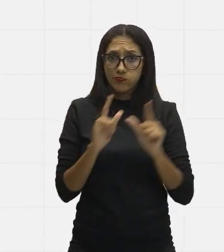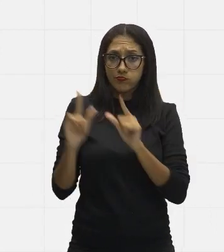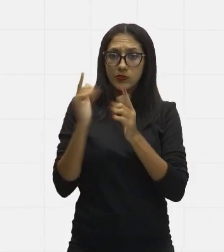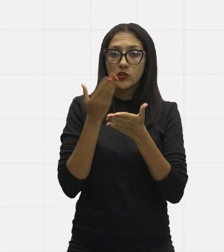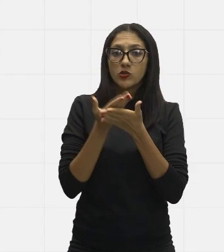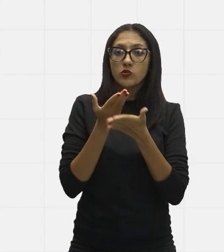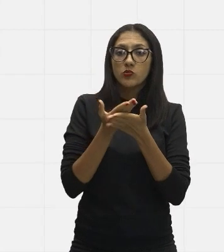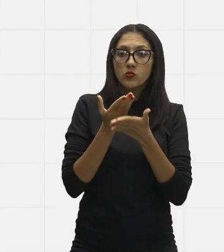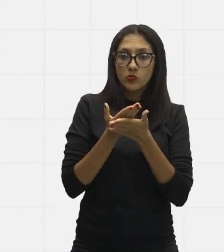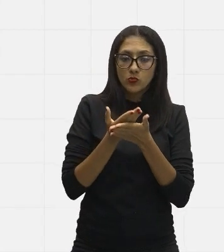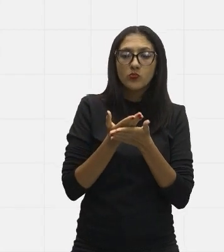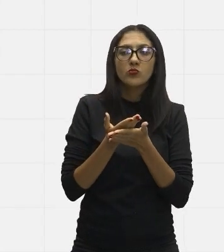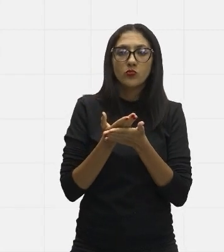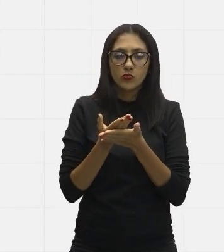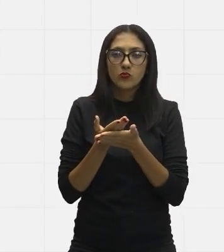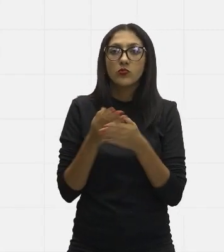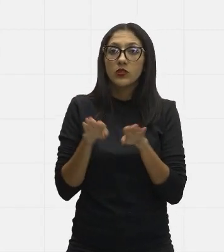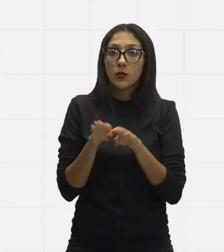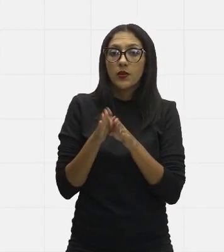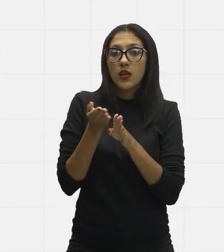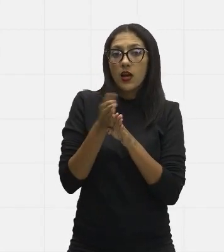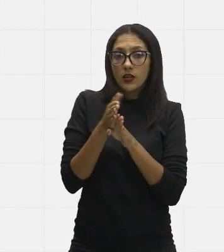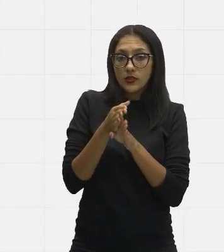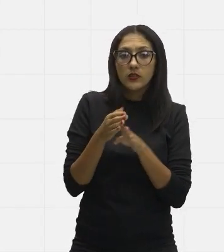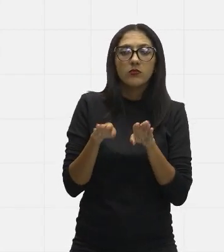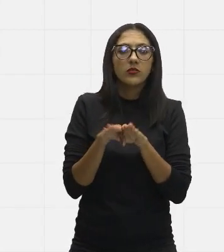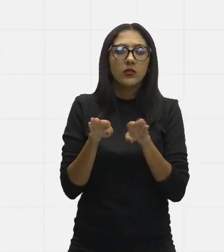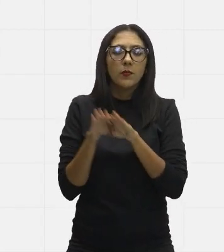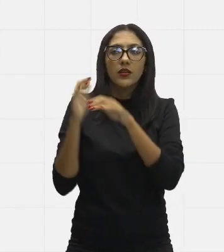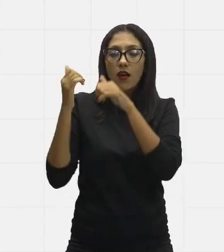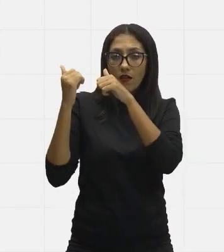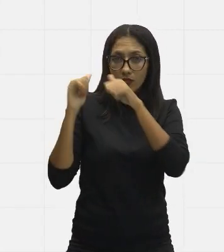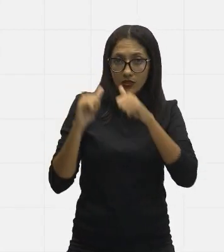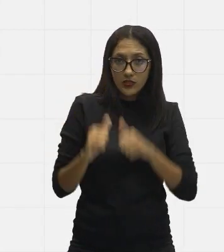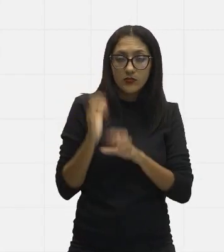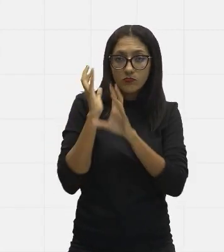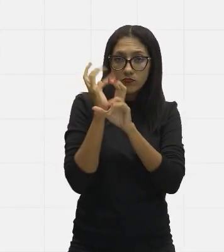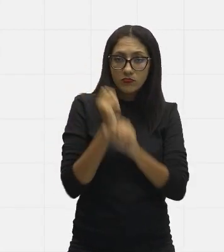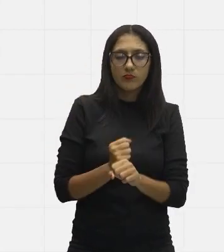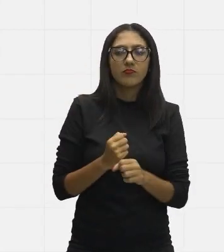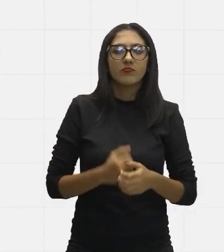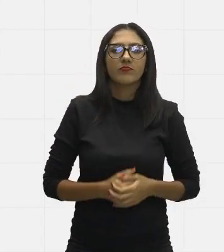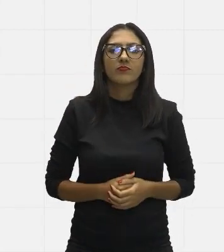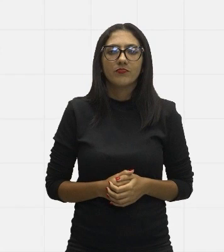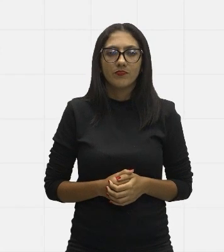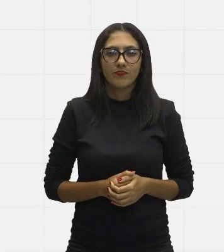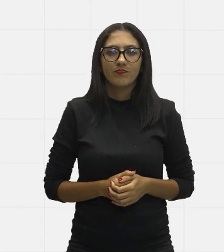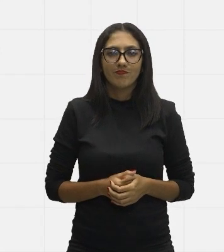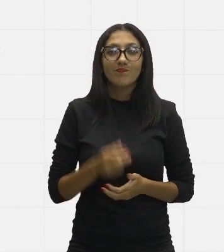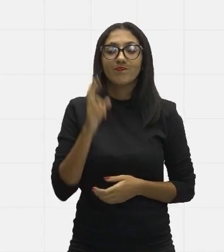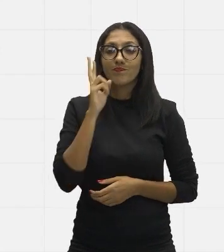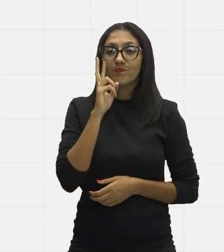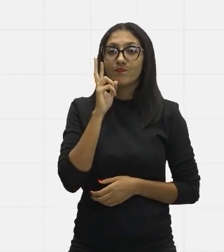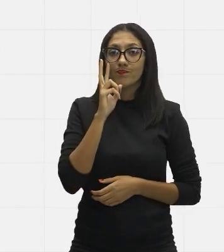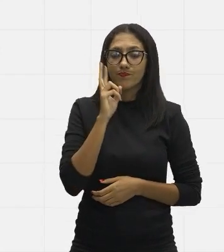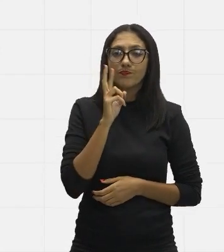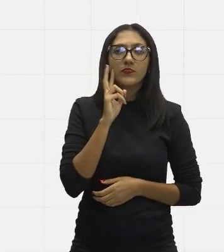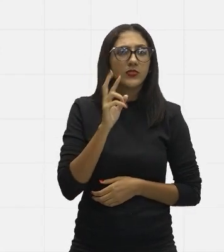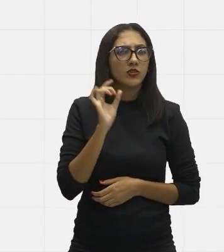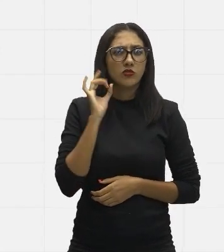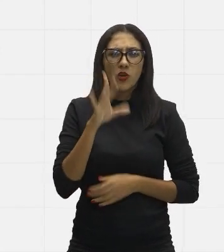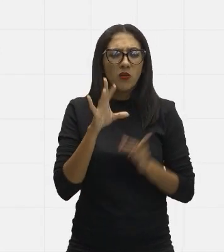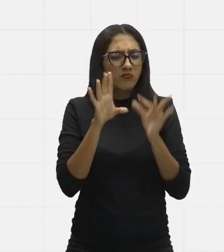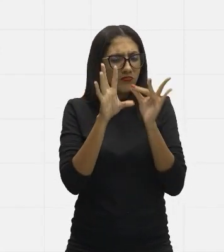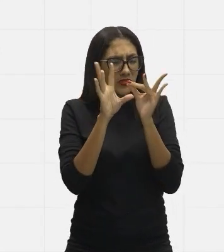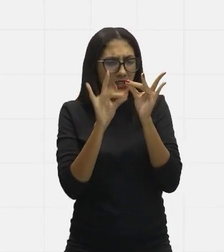avaliação tipo A. Então, vale lembrar que nós, assim, não estamos nos debruçando em explicar cada